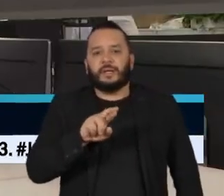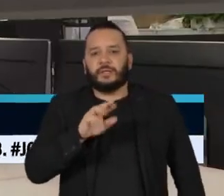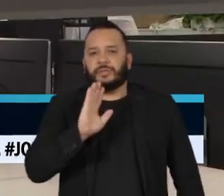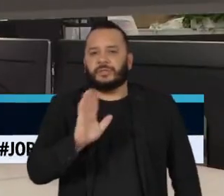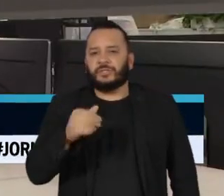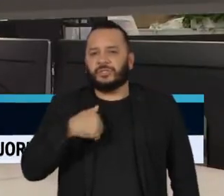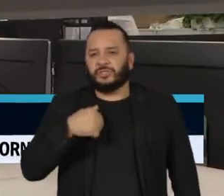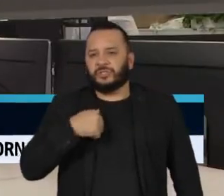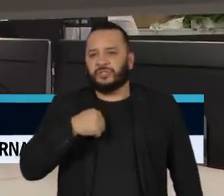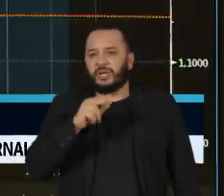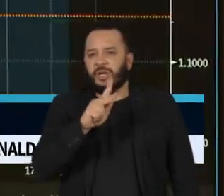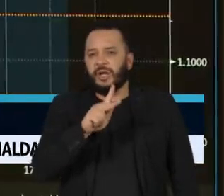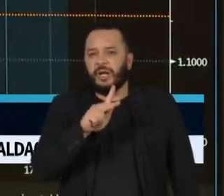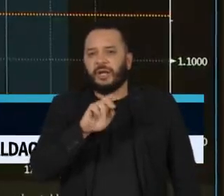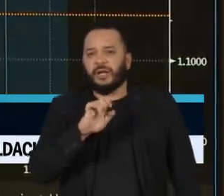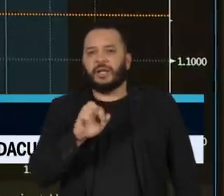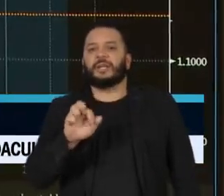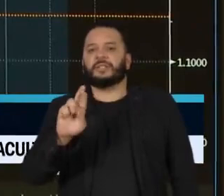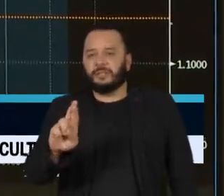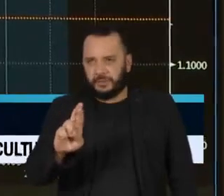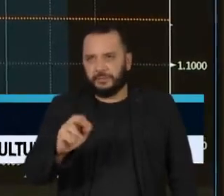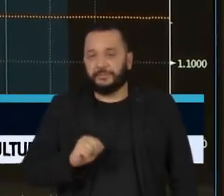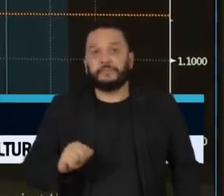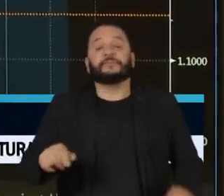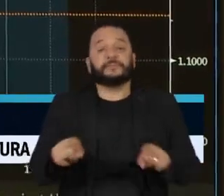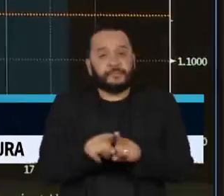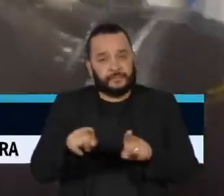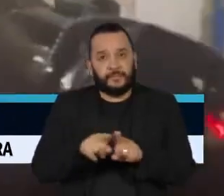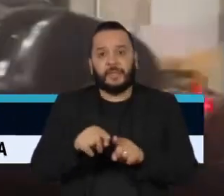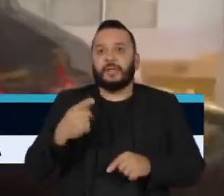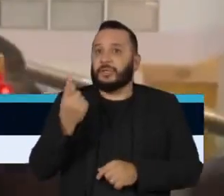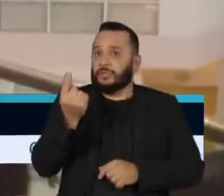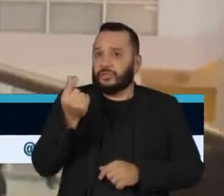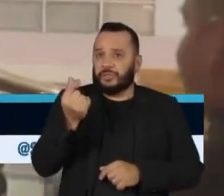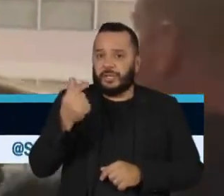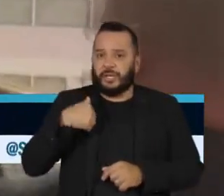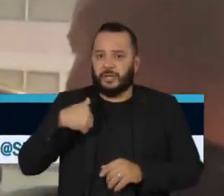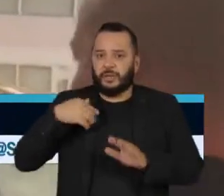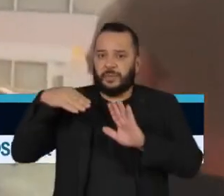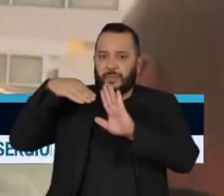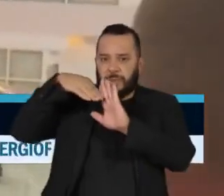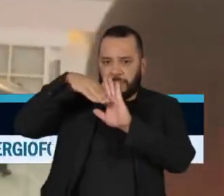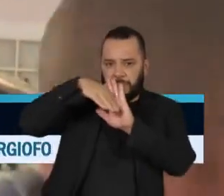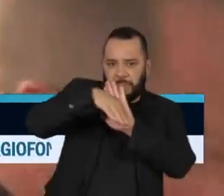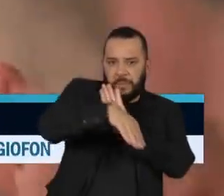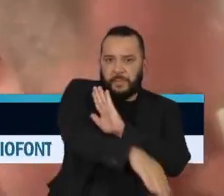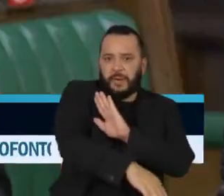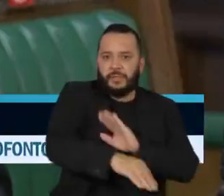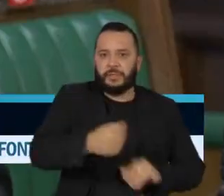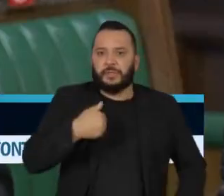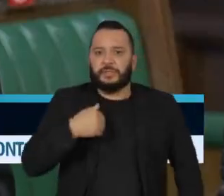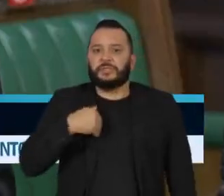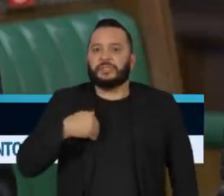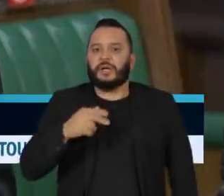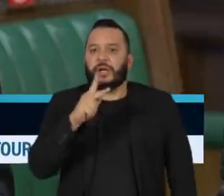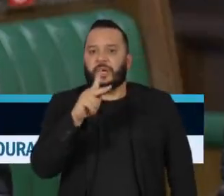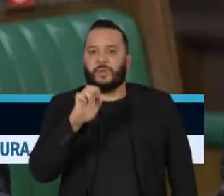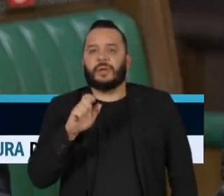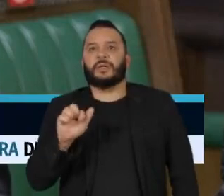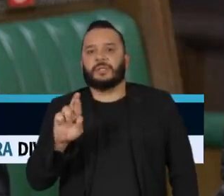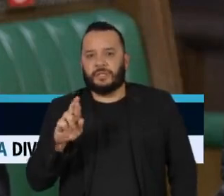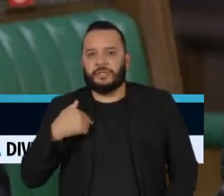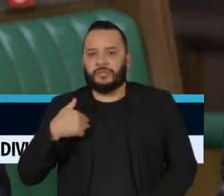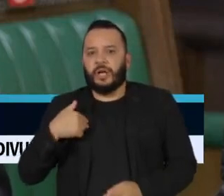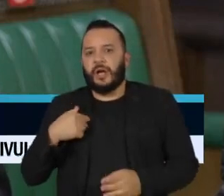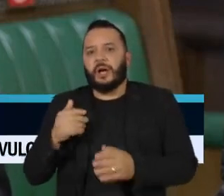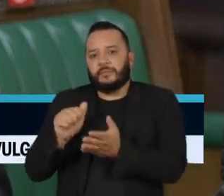libra esterlina despencou e o Banco da Inglaterra teve que intervir. Kwarteng foi demitido na última sexta-feira e seu substituto,